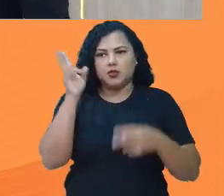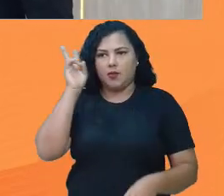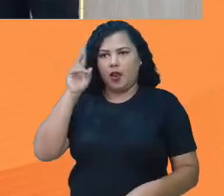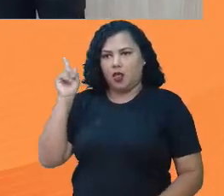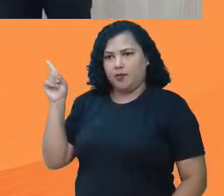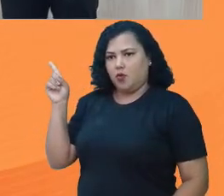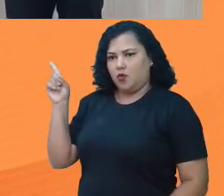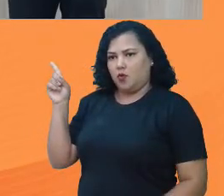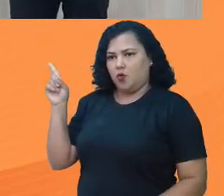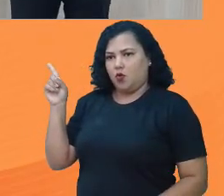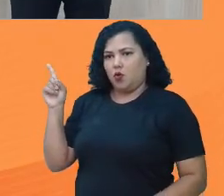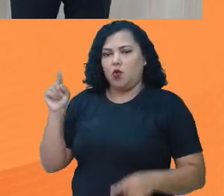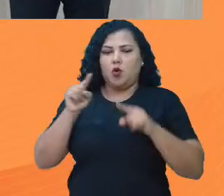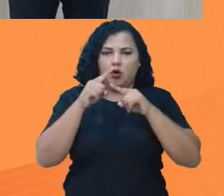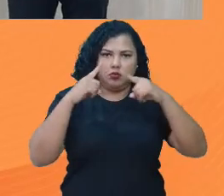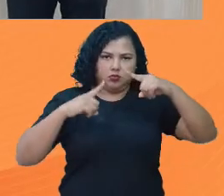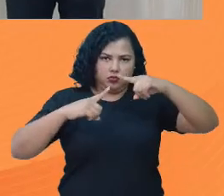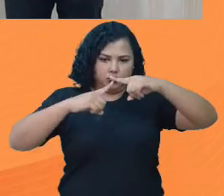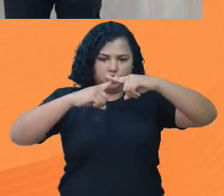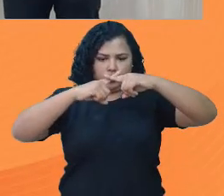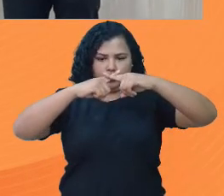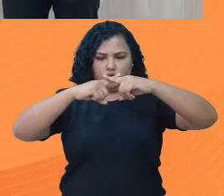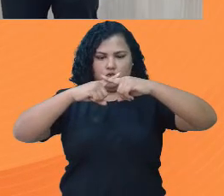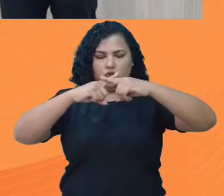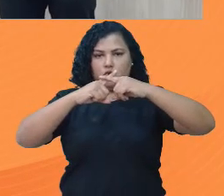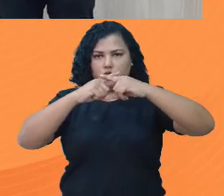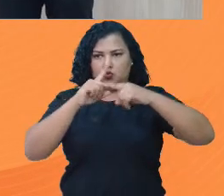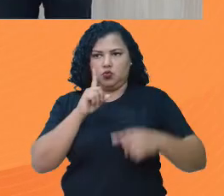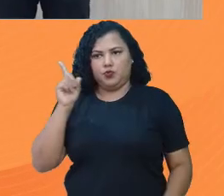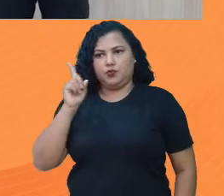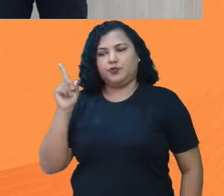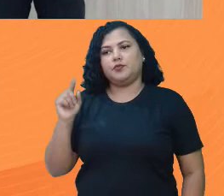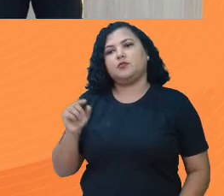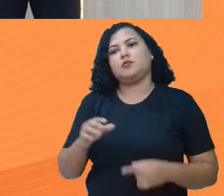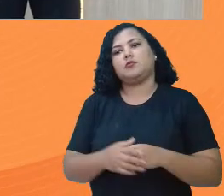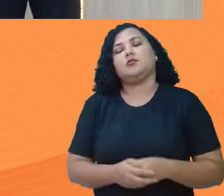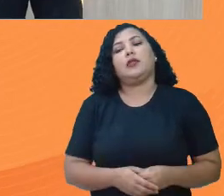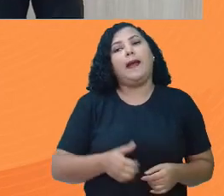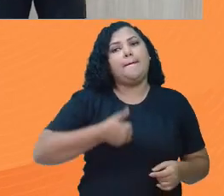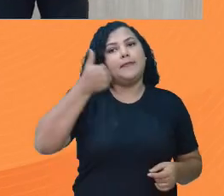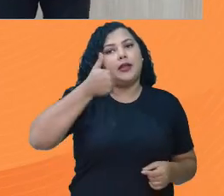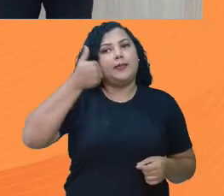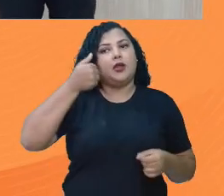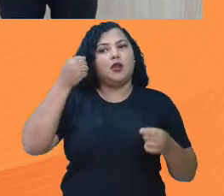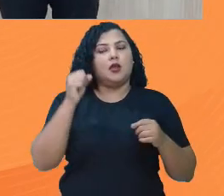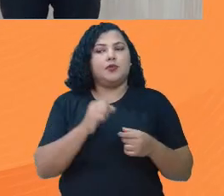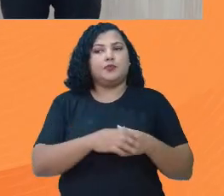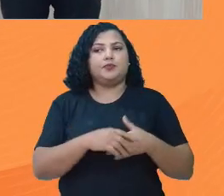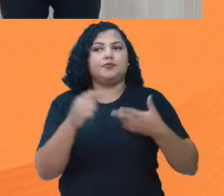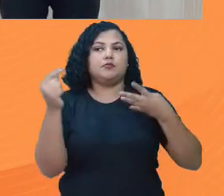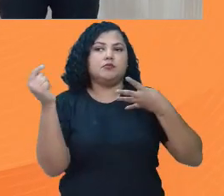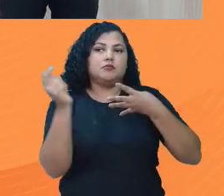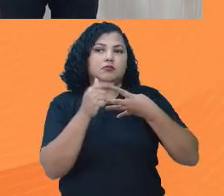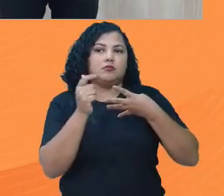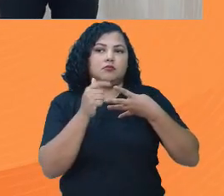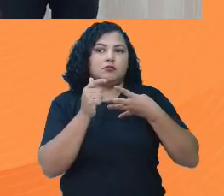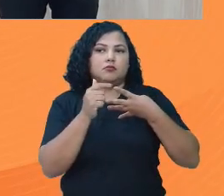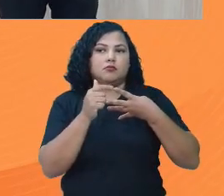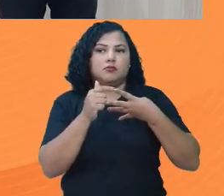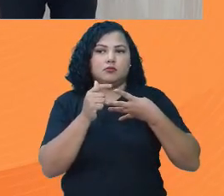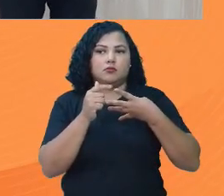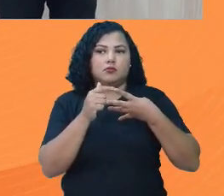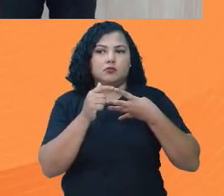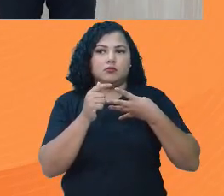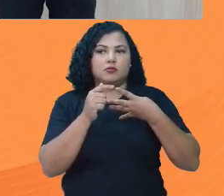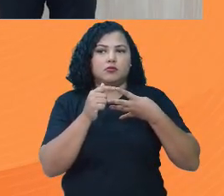Que eu coloquei aí exemplos de retas concorrentes, tá bom? Então eu tenho aí, ó, a primeira classificação em relação às retas concorrentes, que